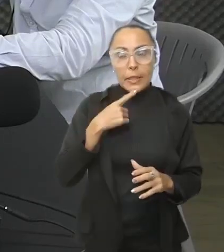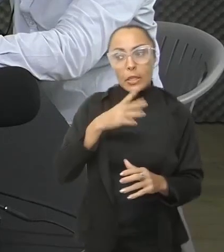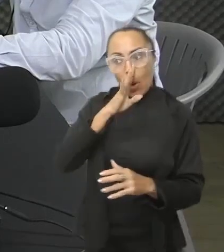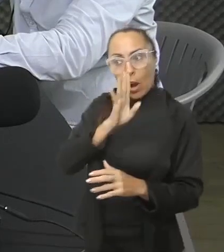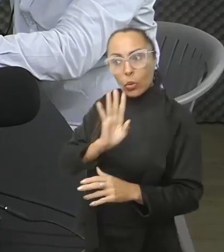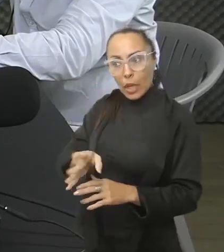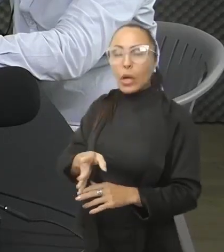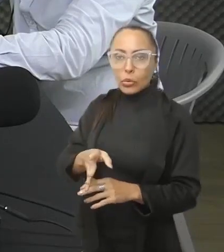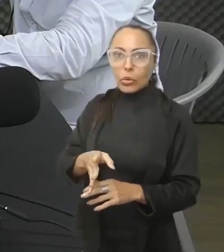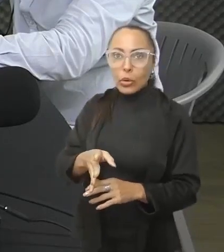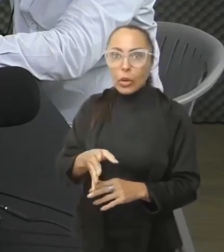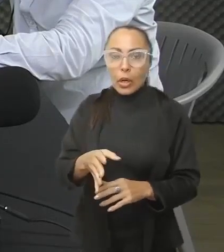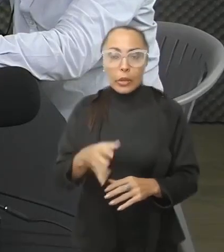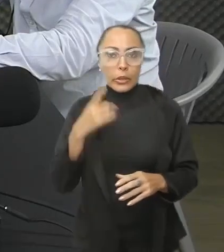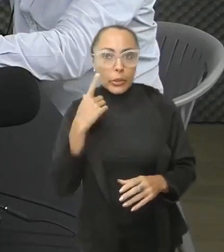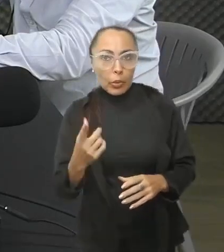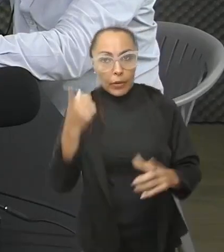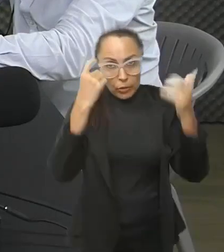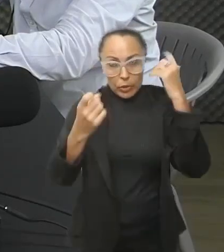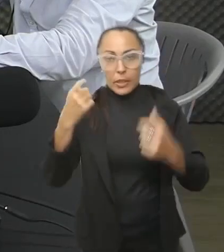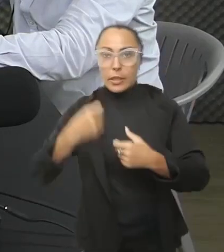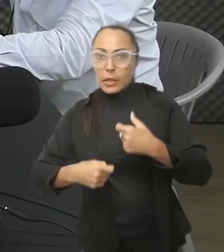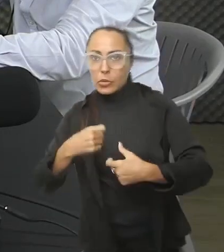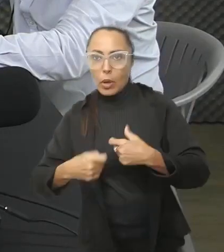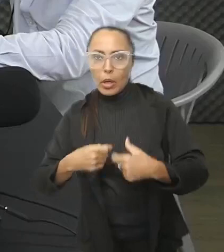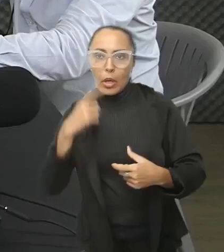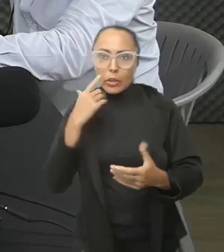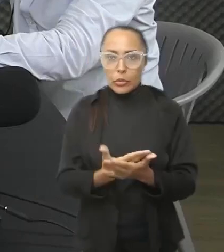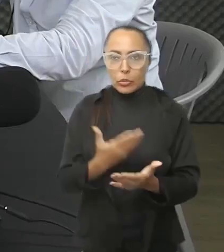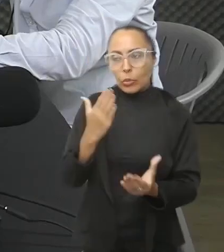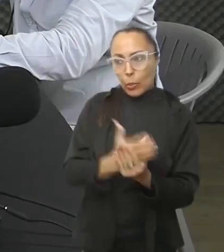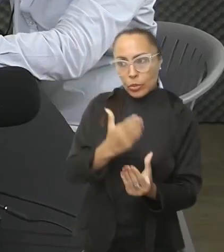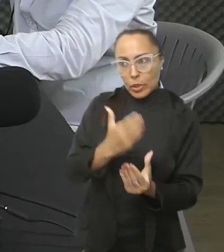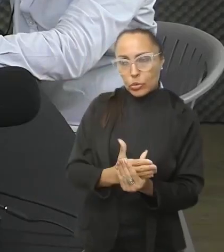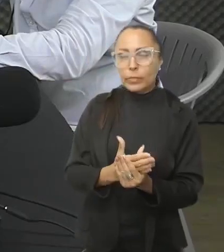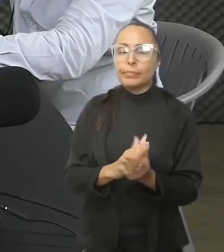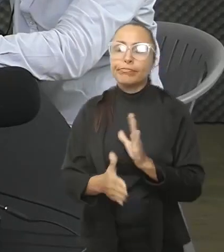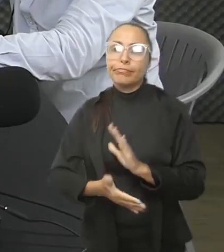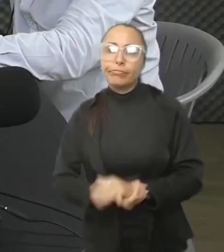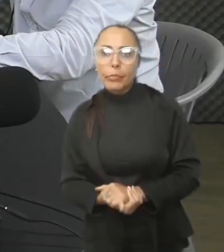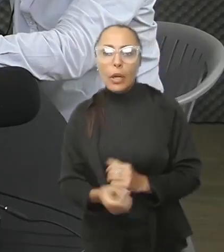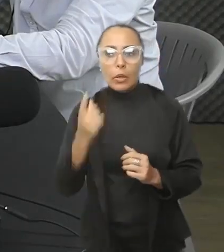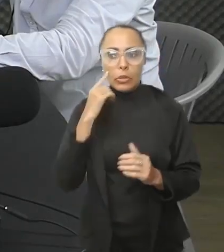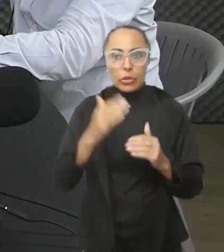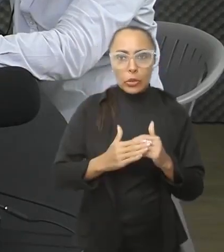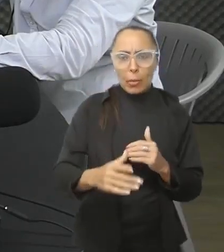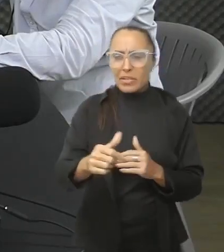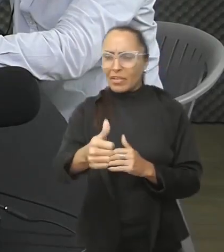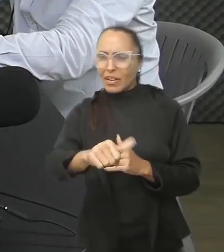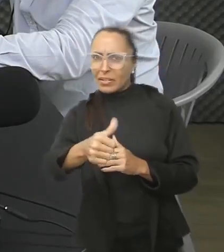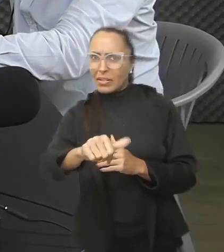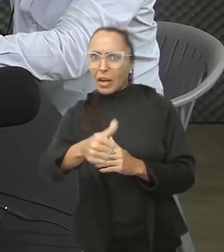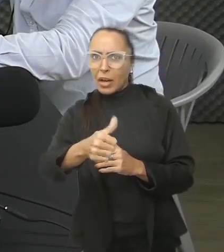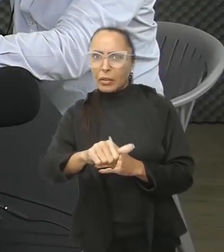uma violência sexual, estava estudando esse processo, e quando a gente começa a analisar